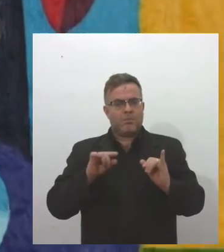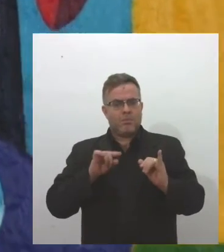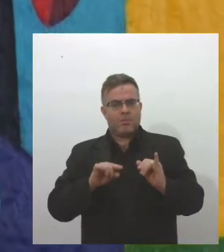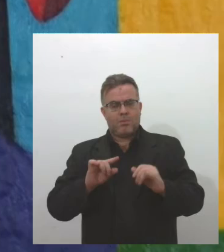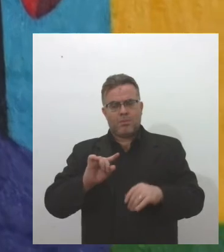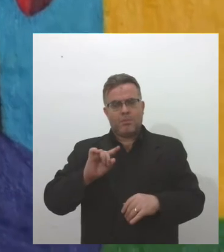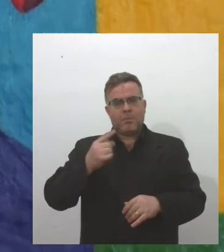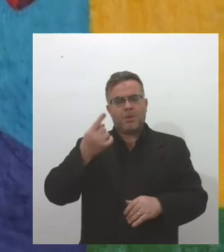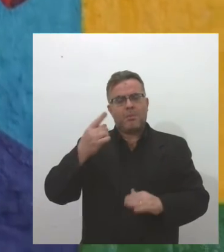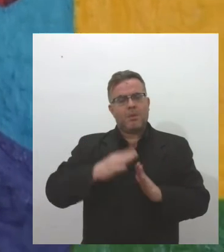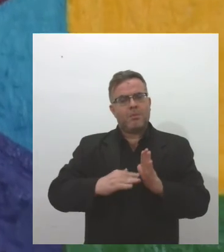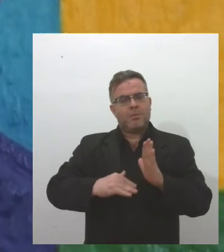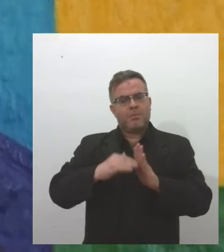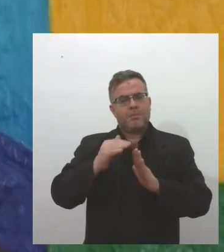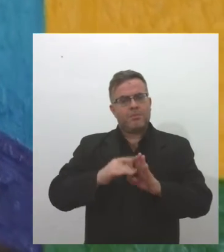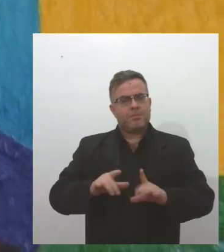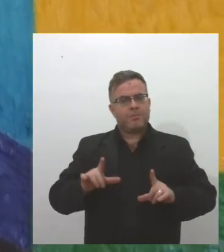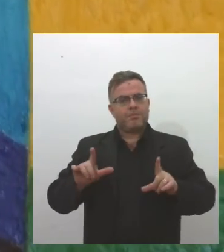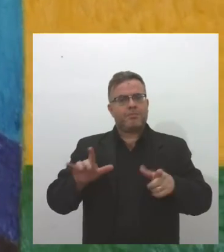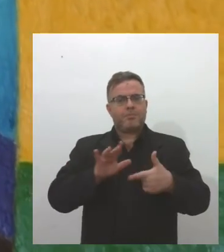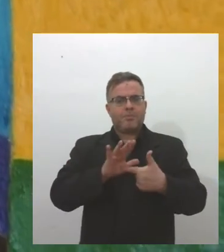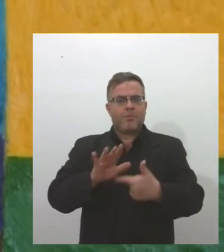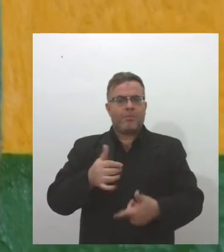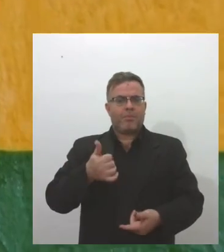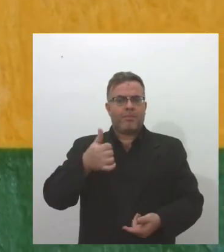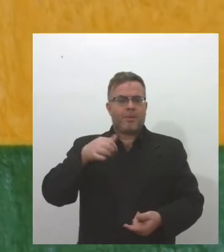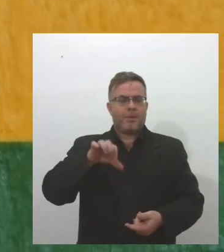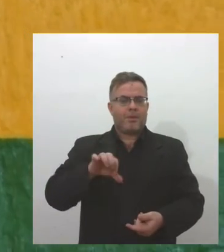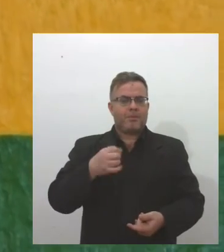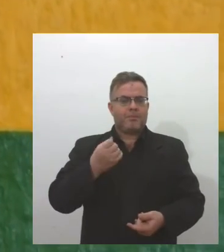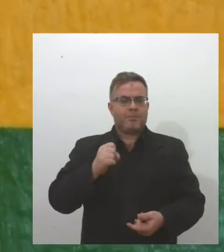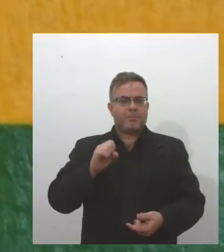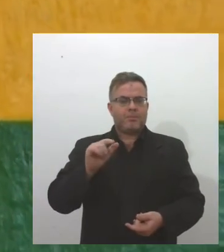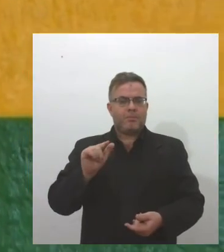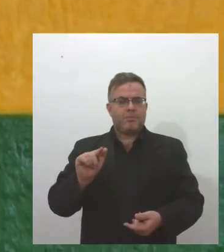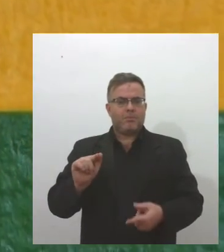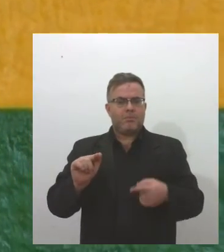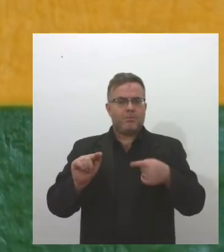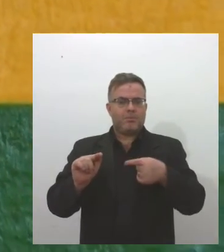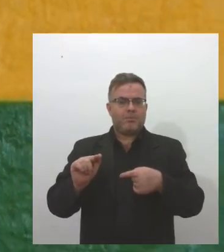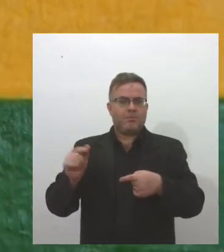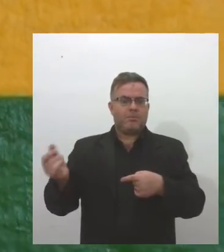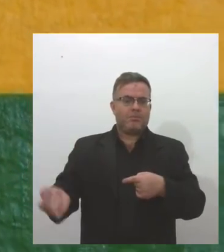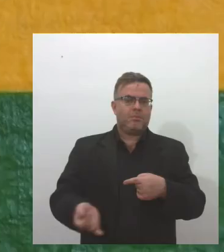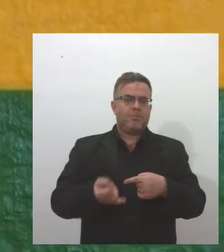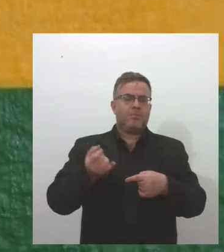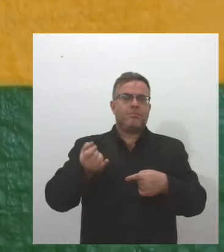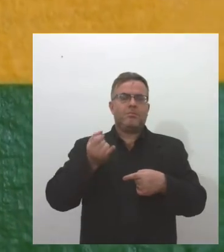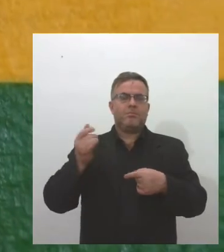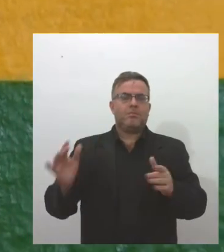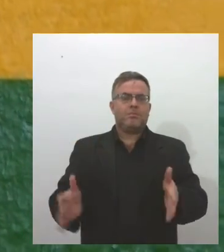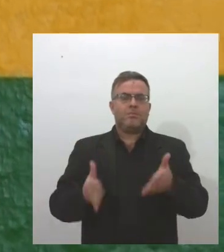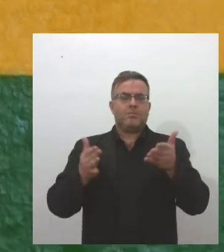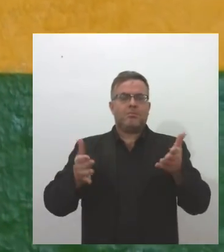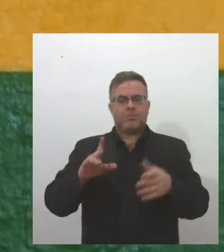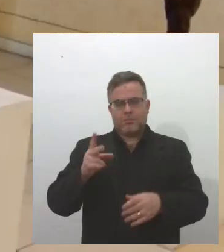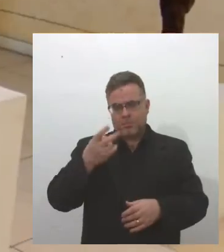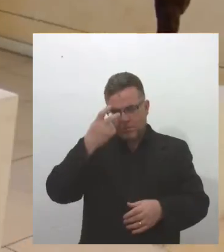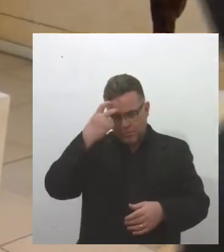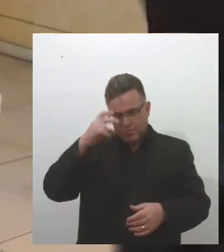do artista pintado em 1987, a importância da cultura